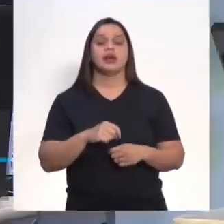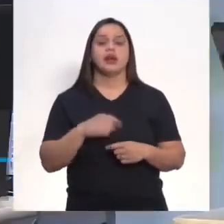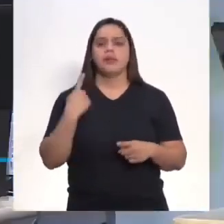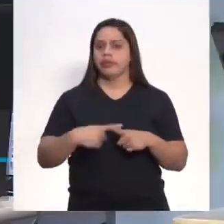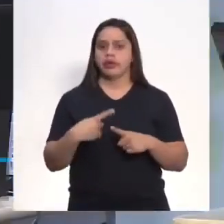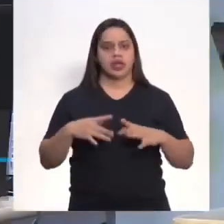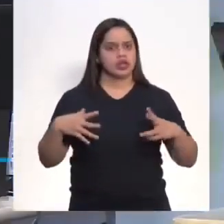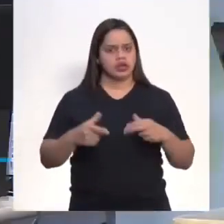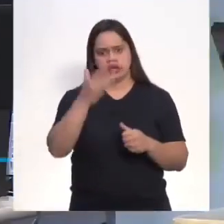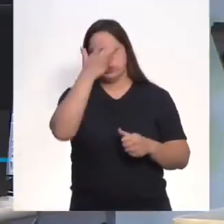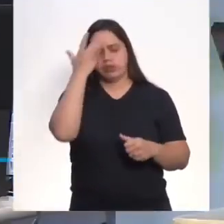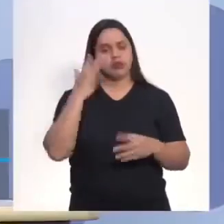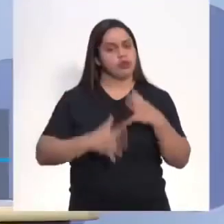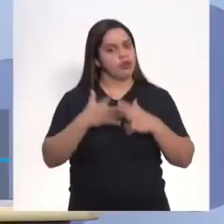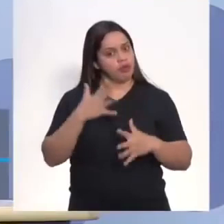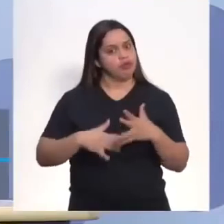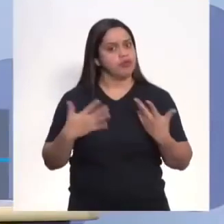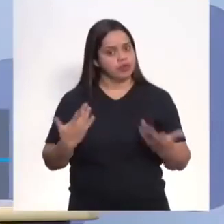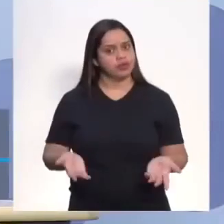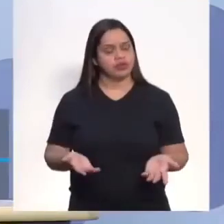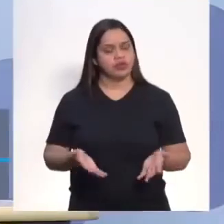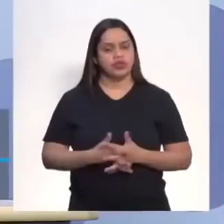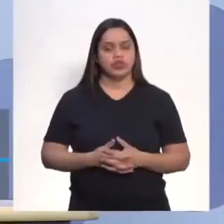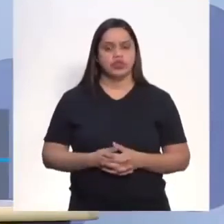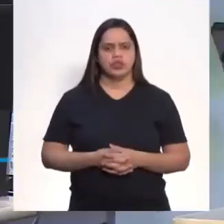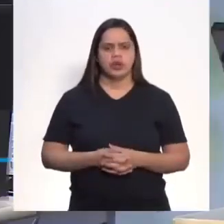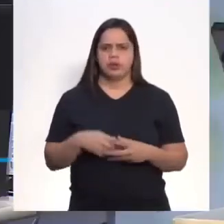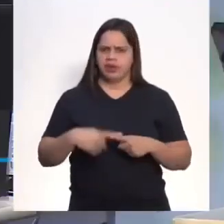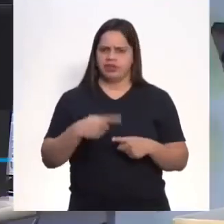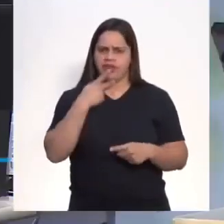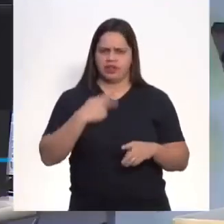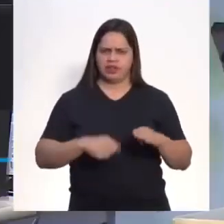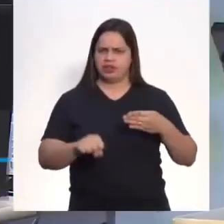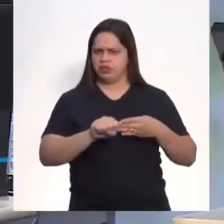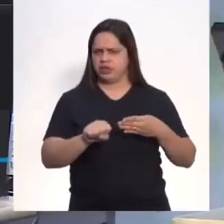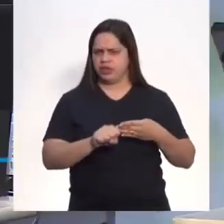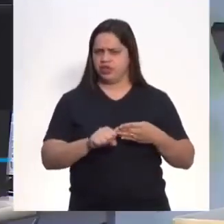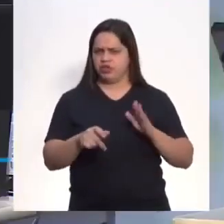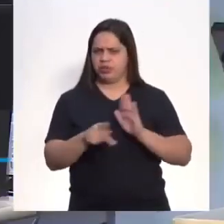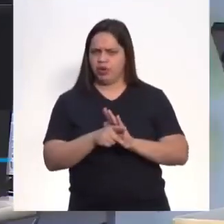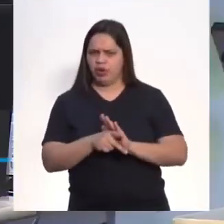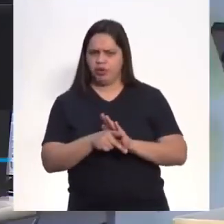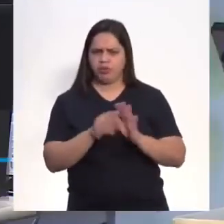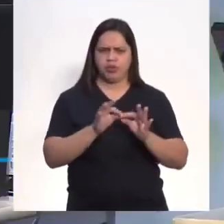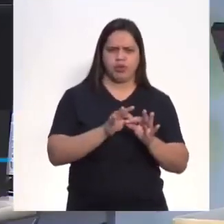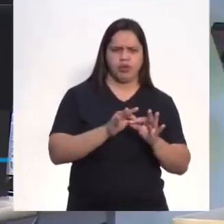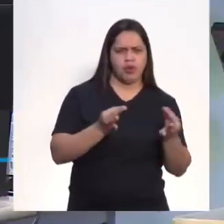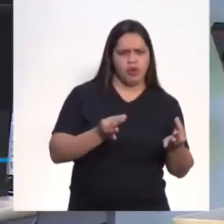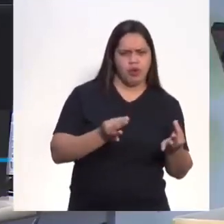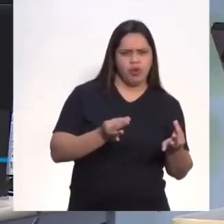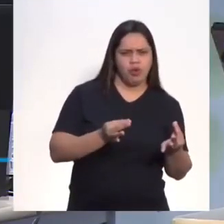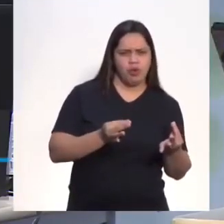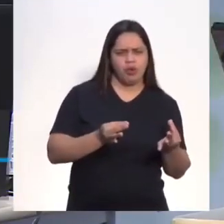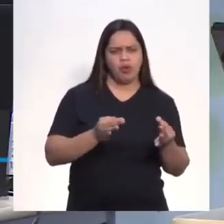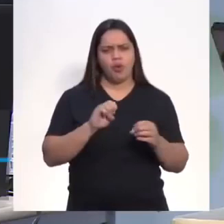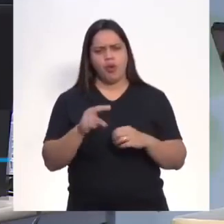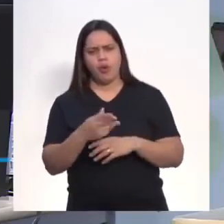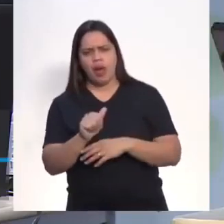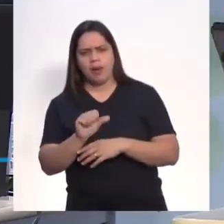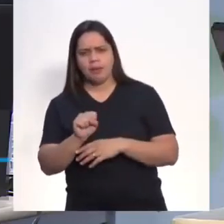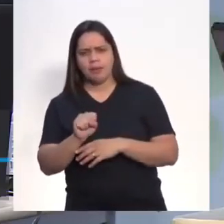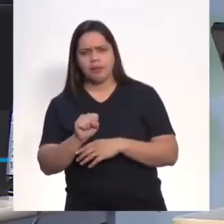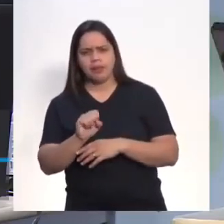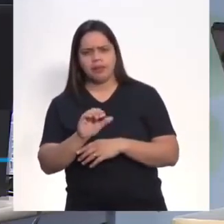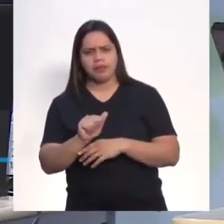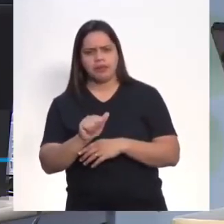Porque todo mundo confunde um pouquinho. Isso. Né? Então, assim, será que esse substantivo ele é próprio? Será que ele é comum? Será que ele é abstrato? Porque